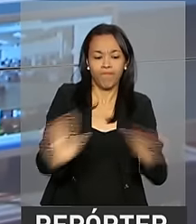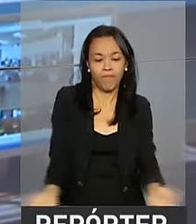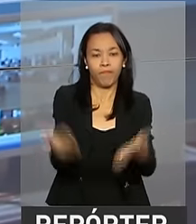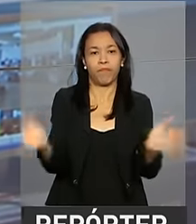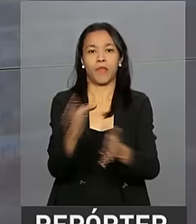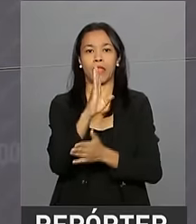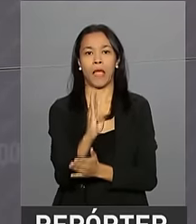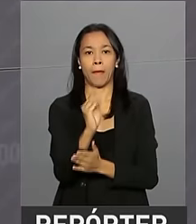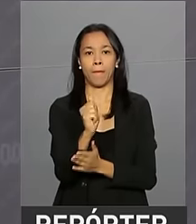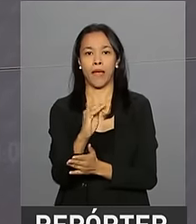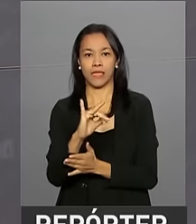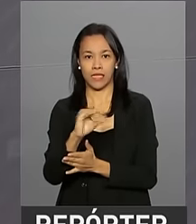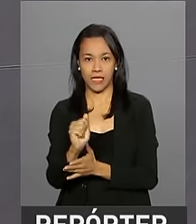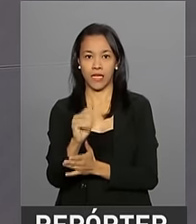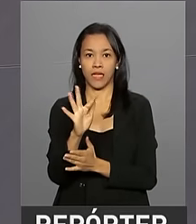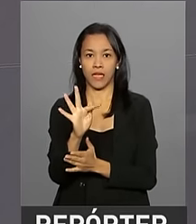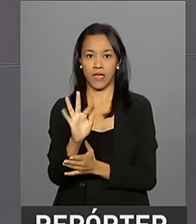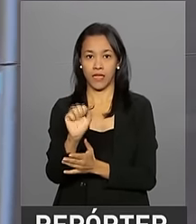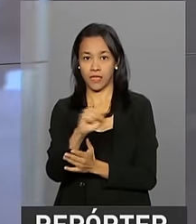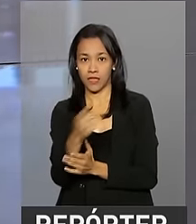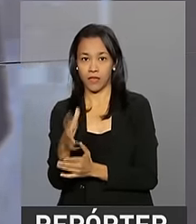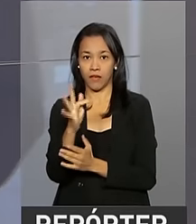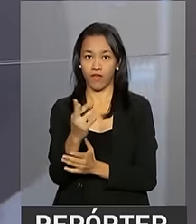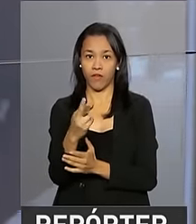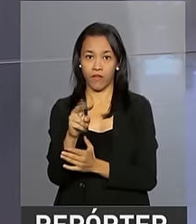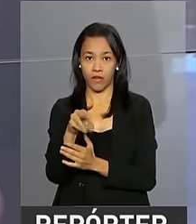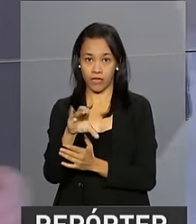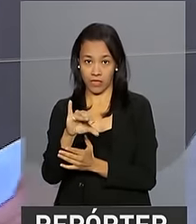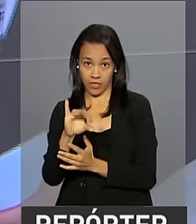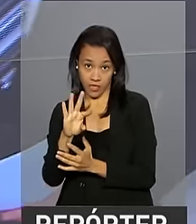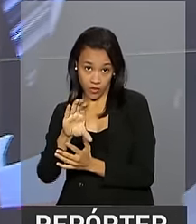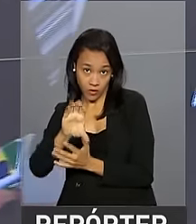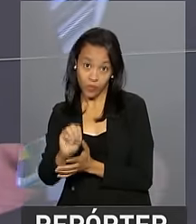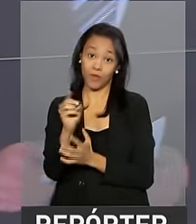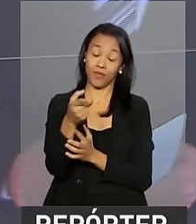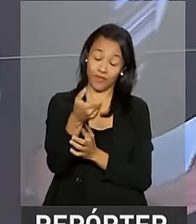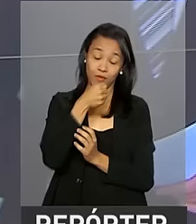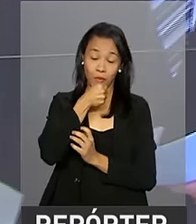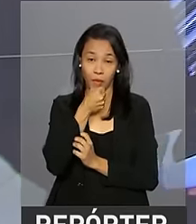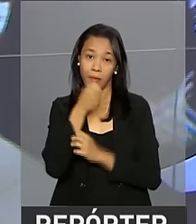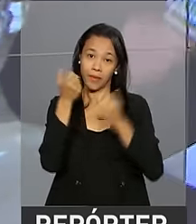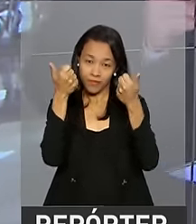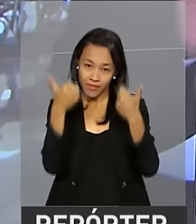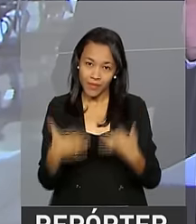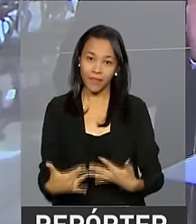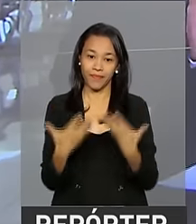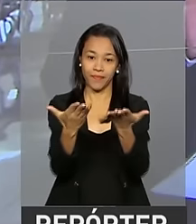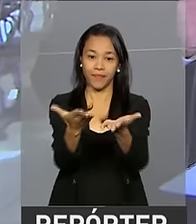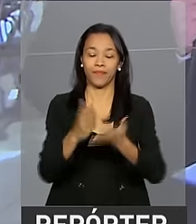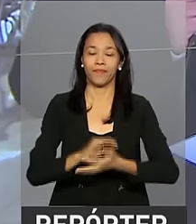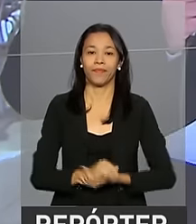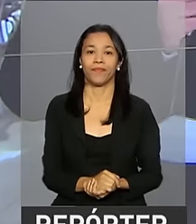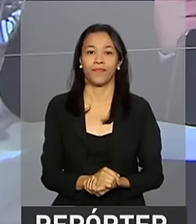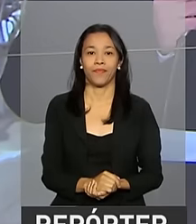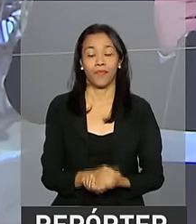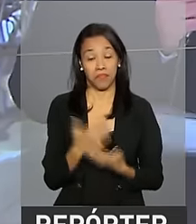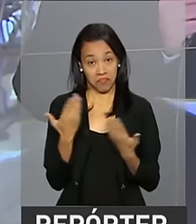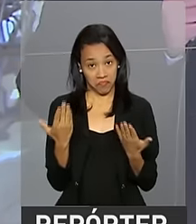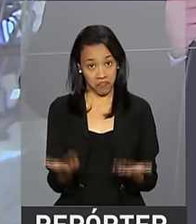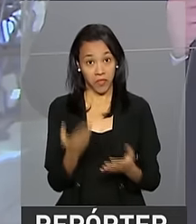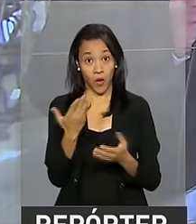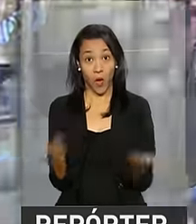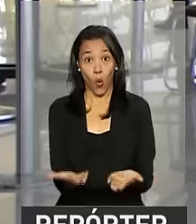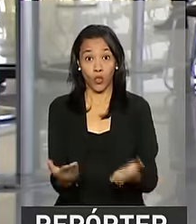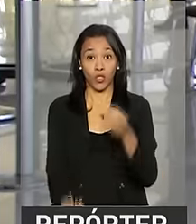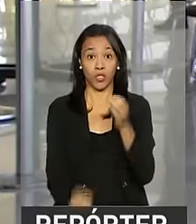Francisco. Ao vivo do Palácio do Planalto, João Pedro Neto traz os detalhes para a gente. Oi, João Pedro. Renata, olha, esse